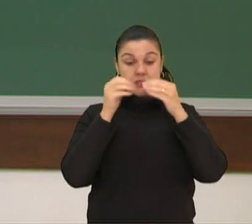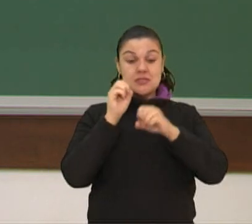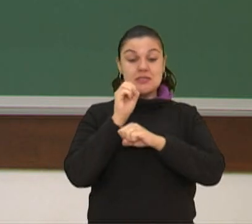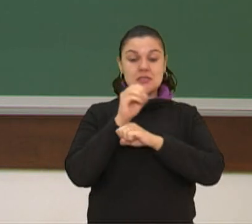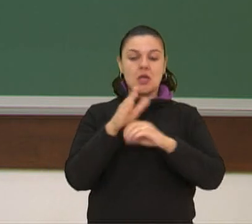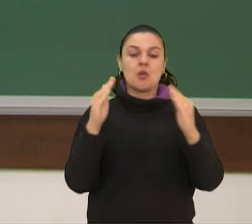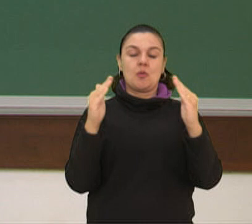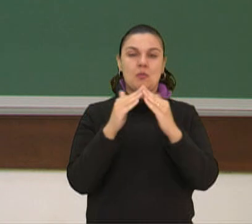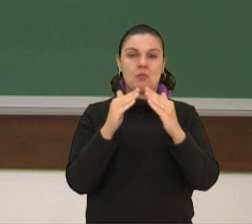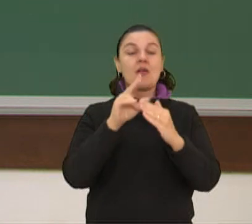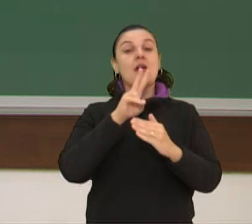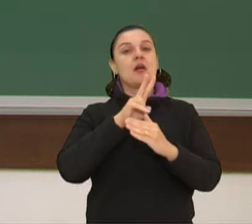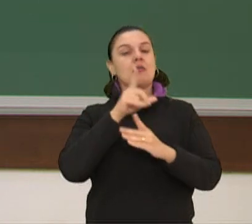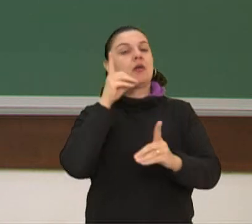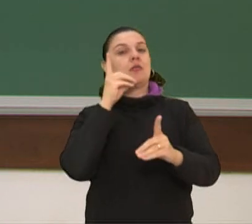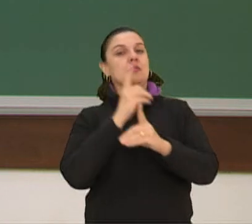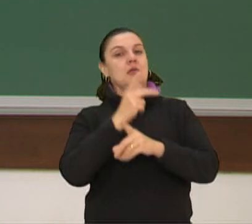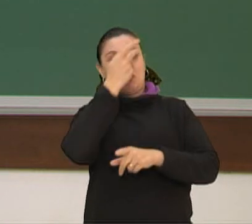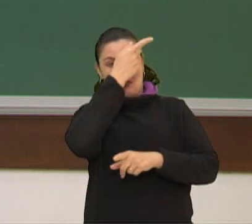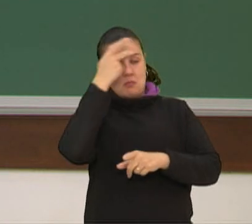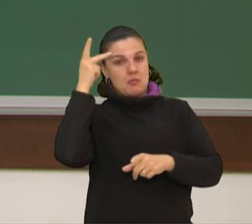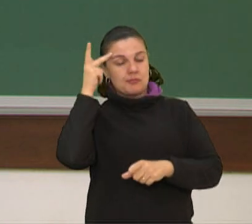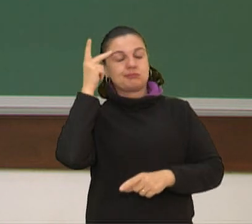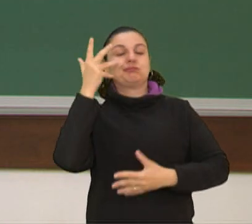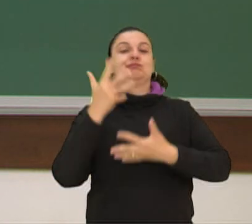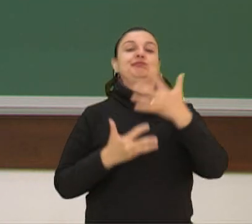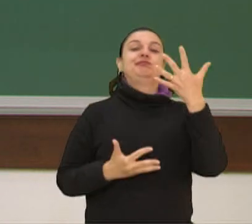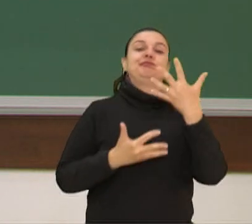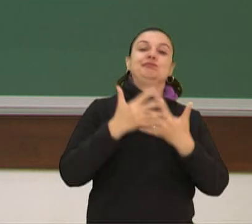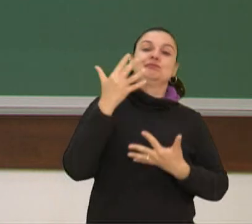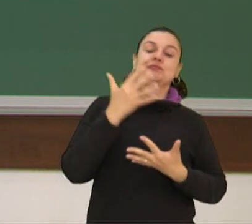felicidade. Ah, eu estou infeliz porque o